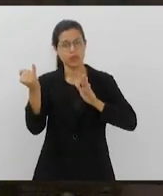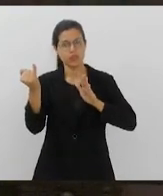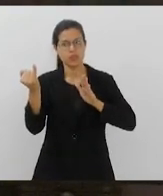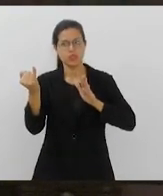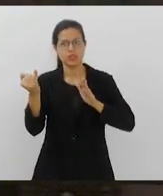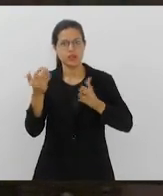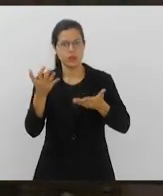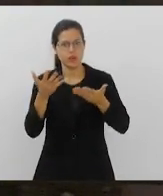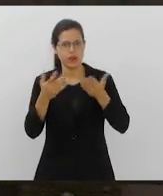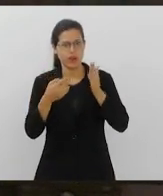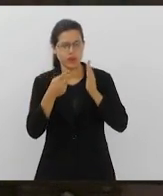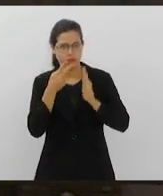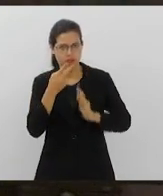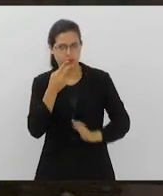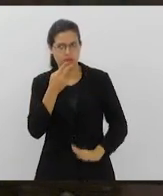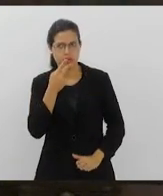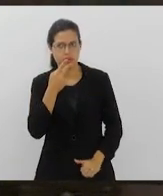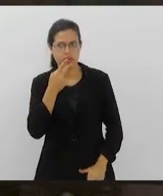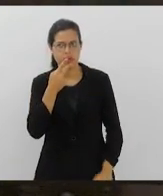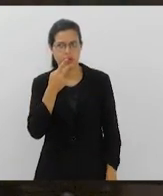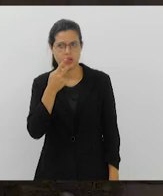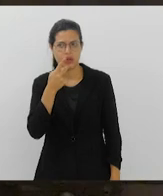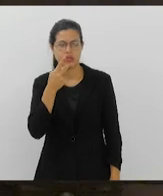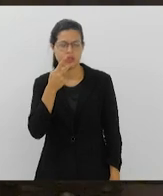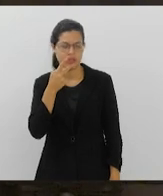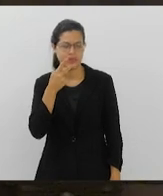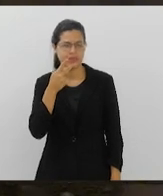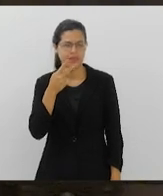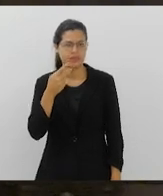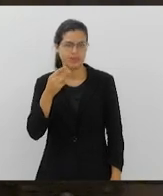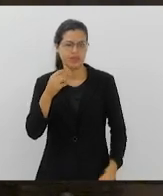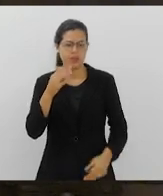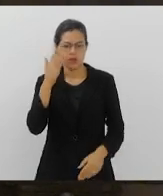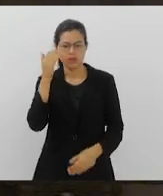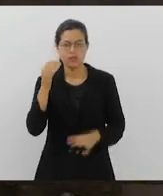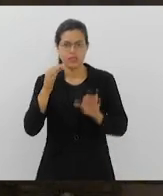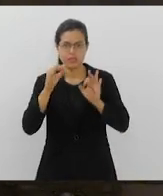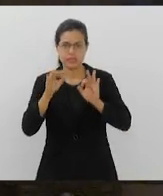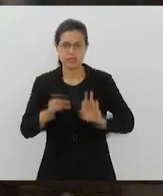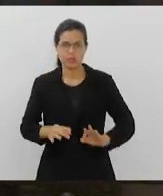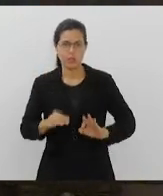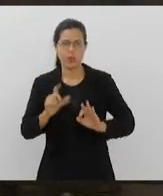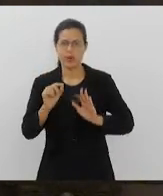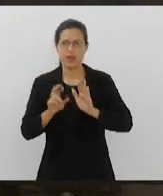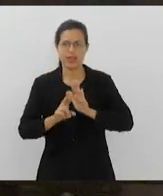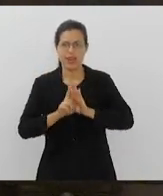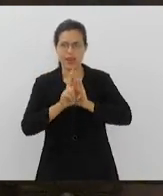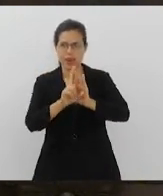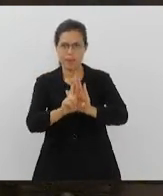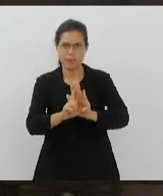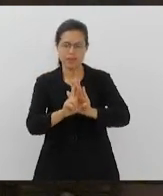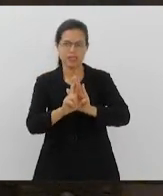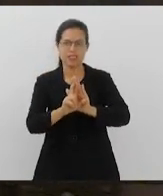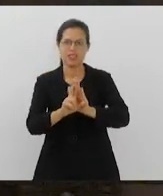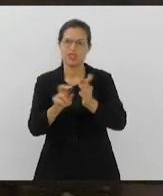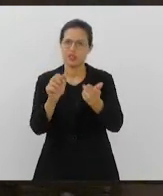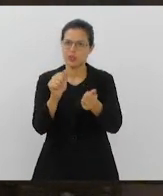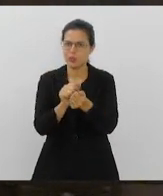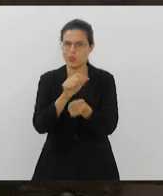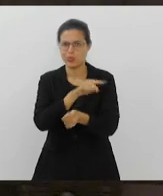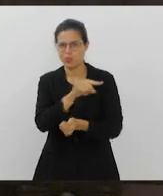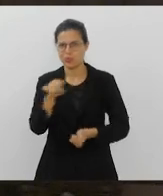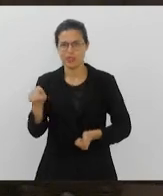quero dizer, Bertolucci. Eu sei exatamente o que representa estar aqui no meio dos senhores, que são as lendas do nosso